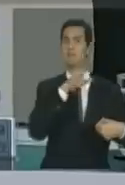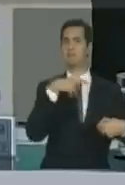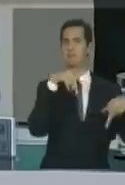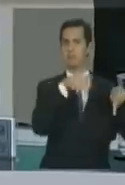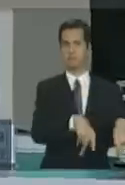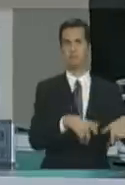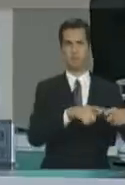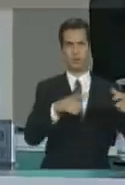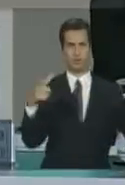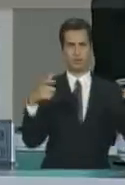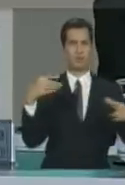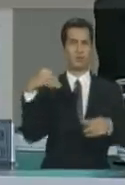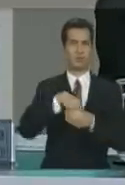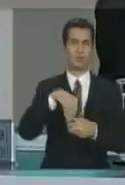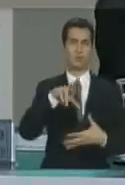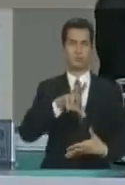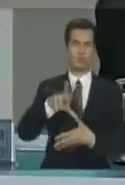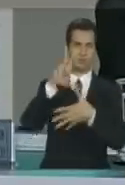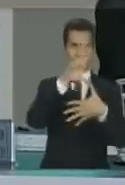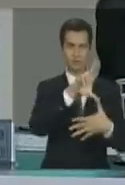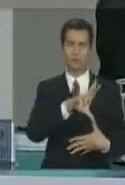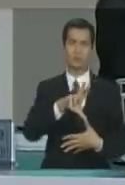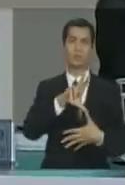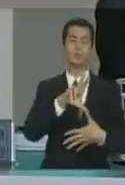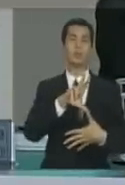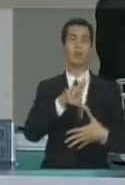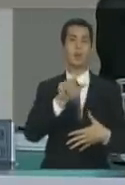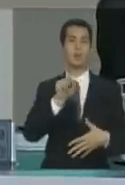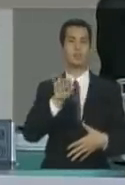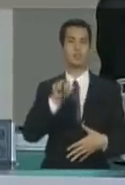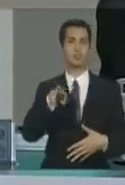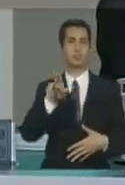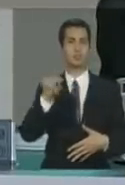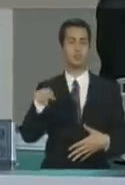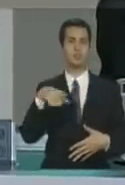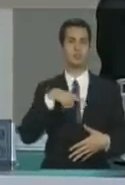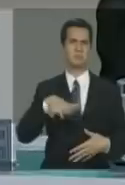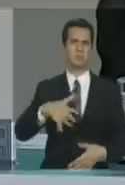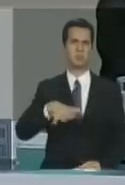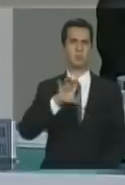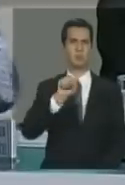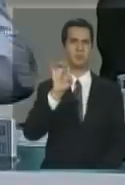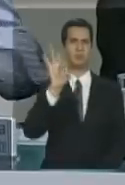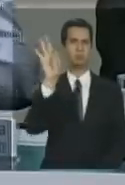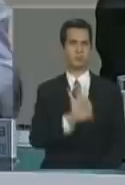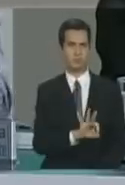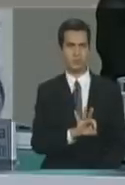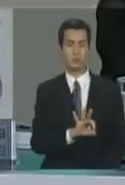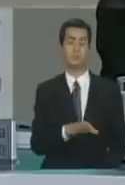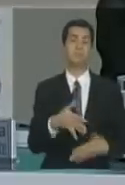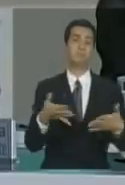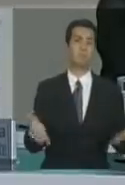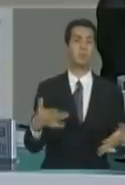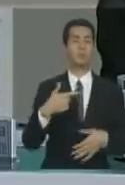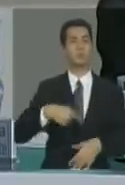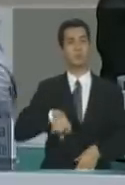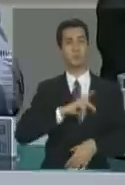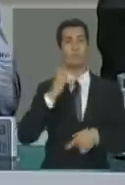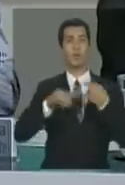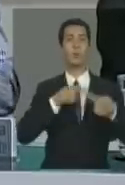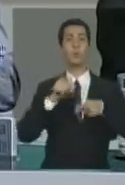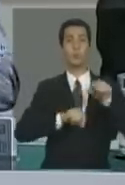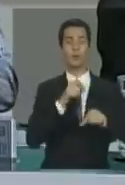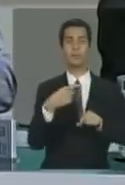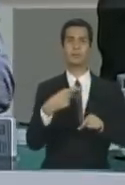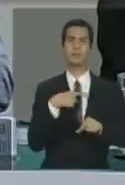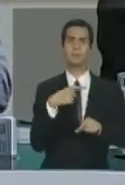Na América Latina, é da ordem de 80% a 90% dos cenários estão sendo desenhados. Então, nós estamos falando de uma pressão adicional sobre os